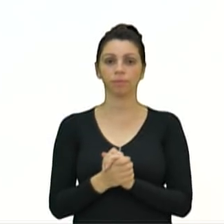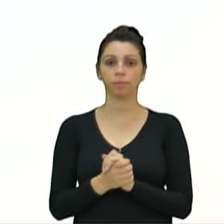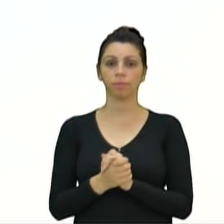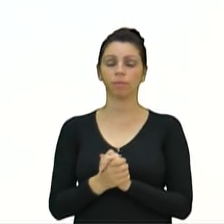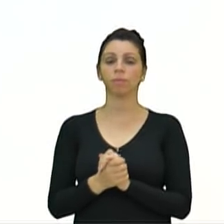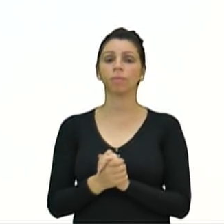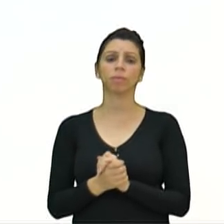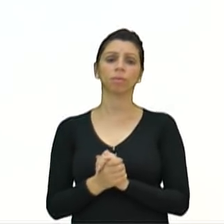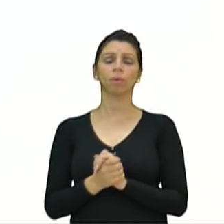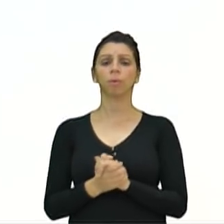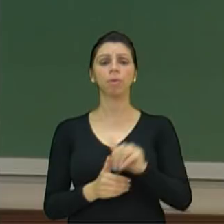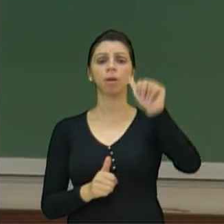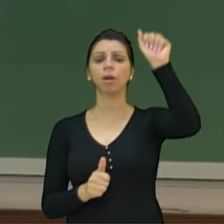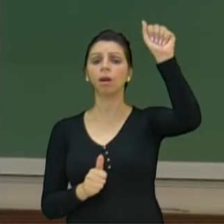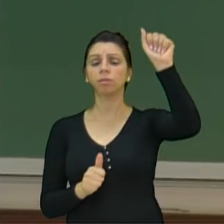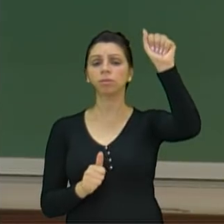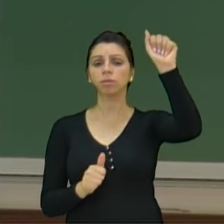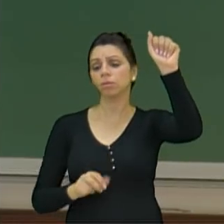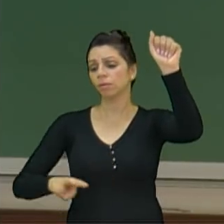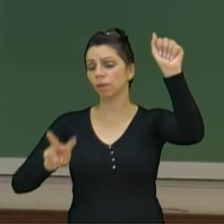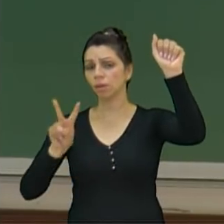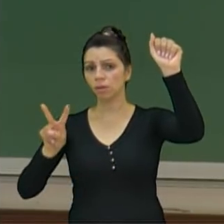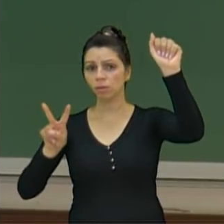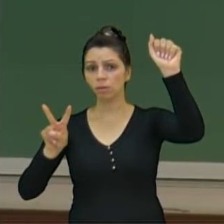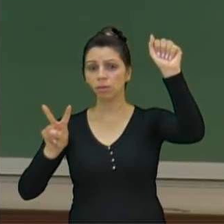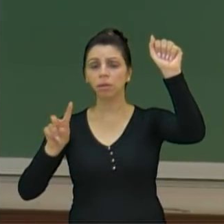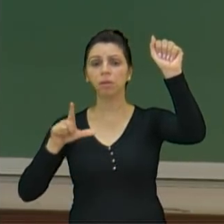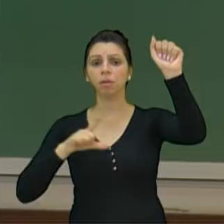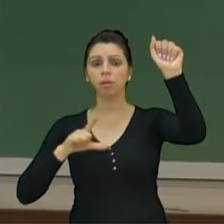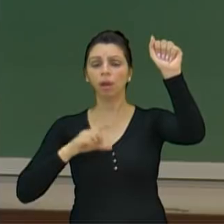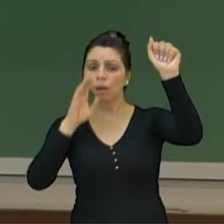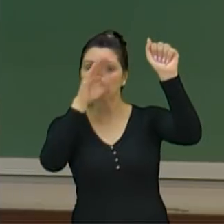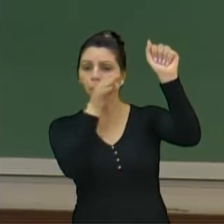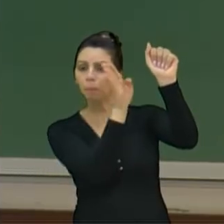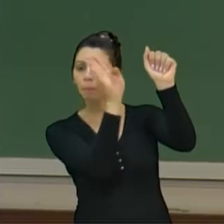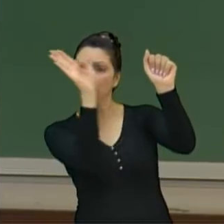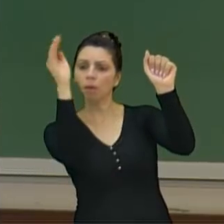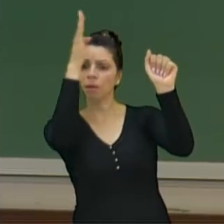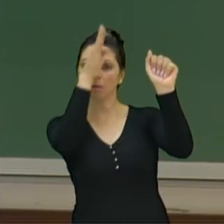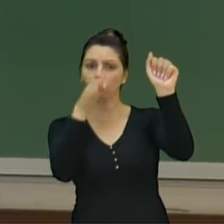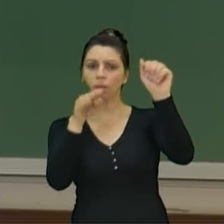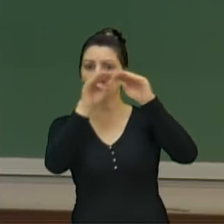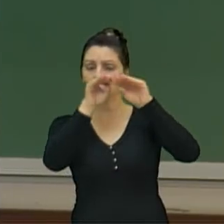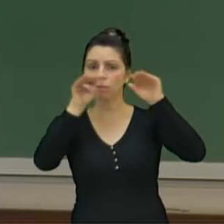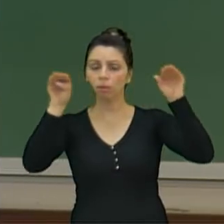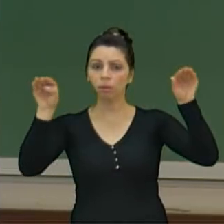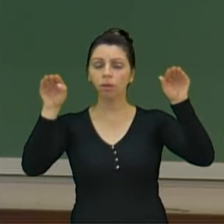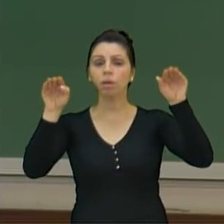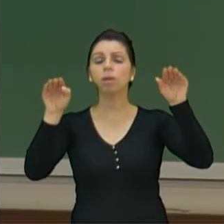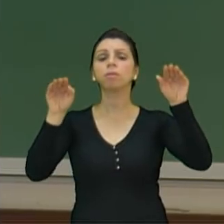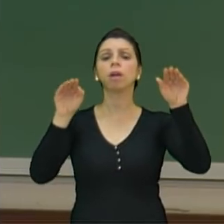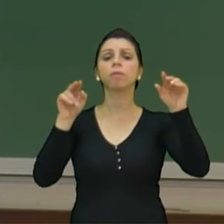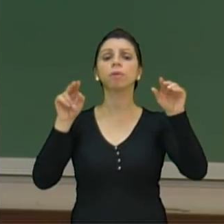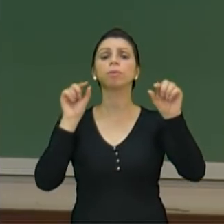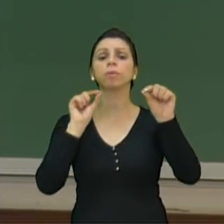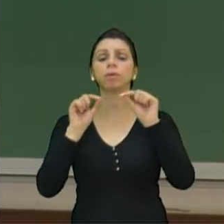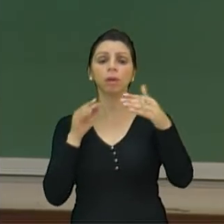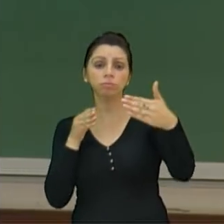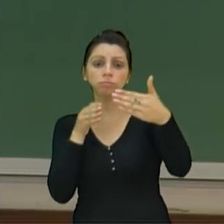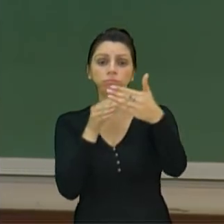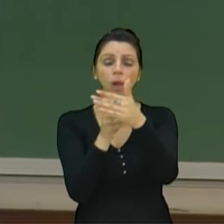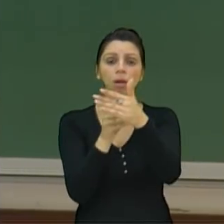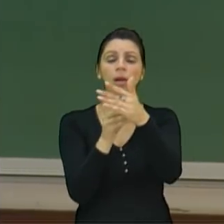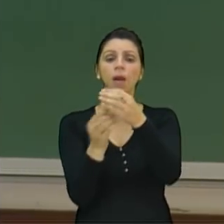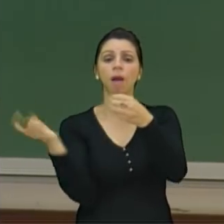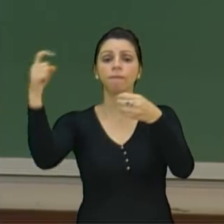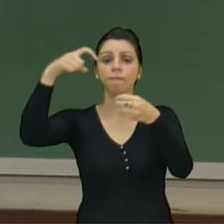um ventrículo existem válvulas, que vão separar, impedir o refluxo, o retorno ali do